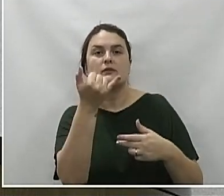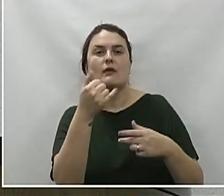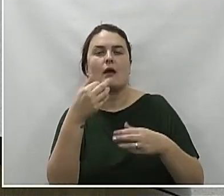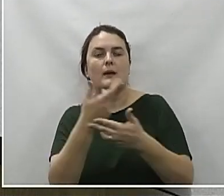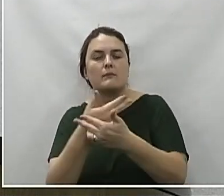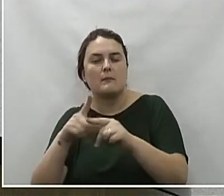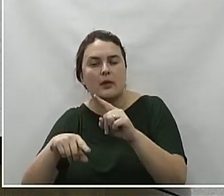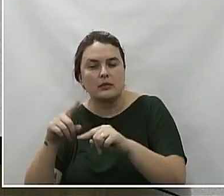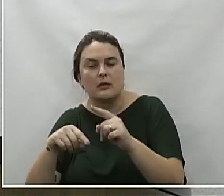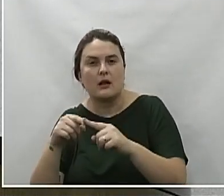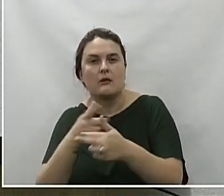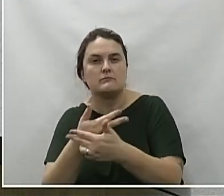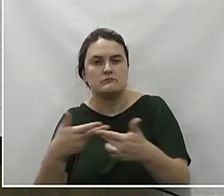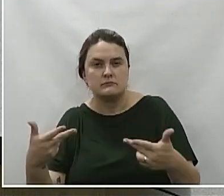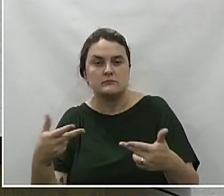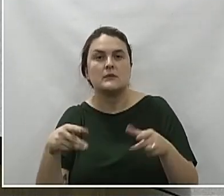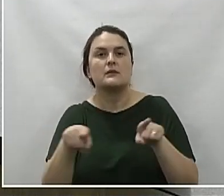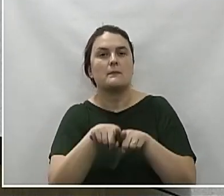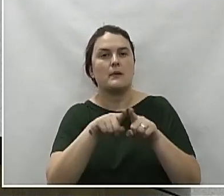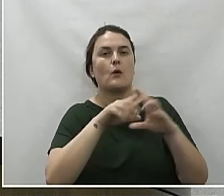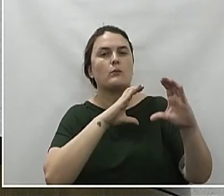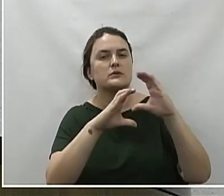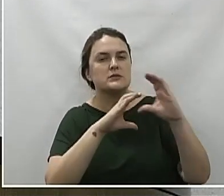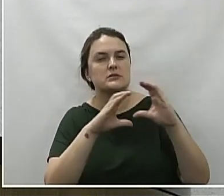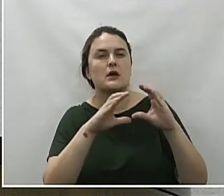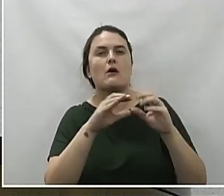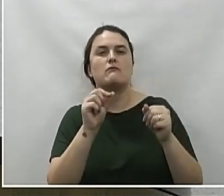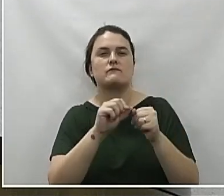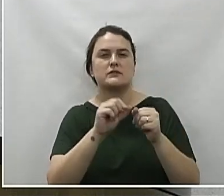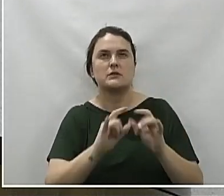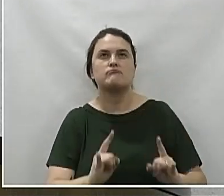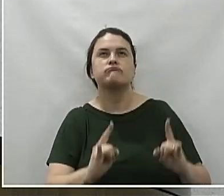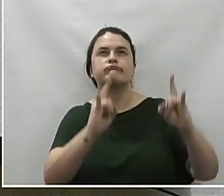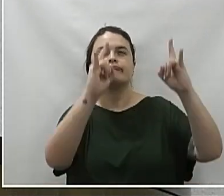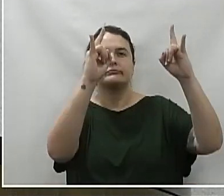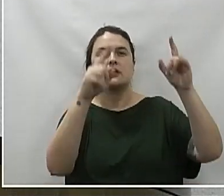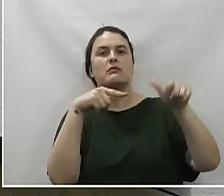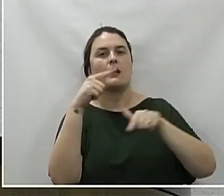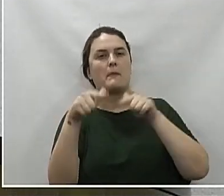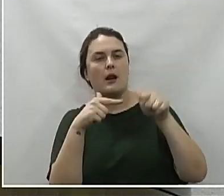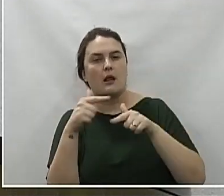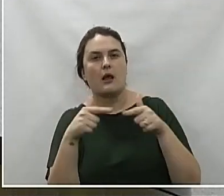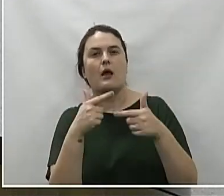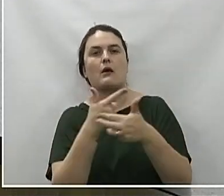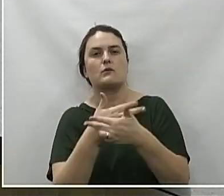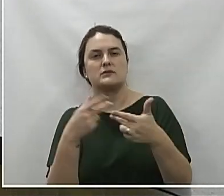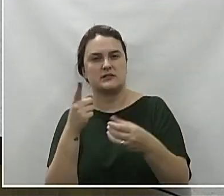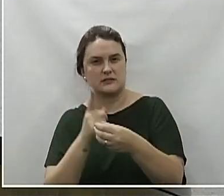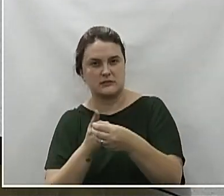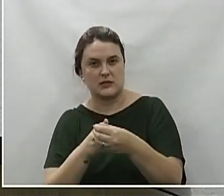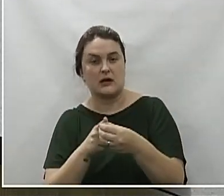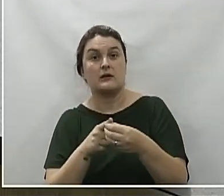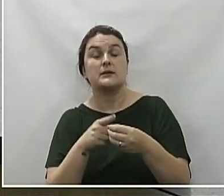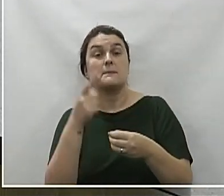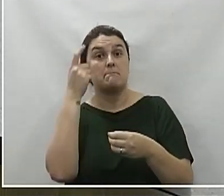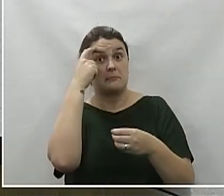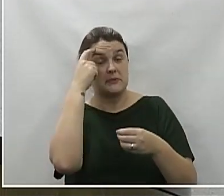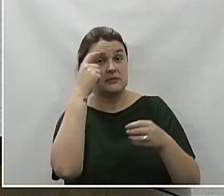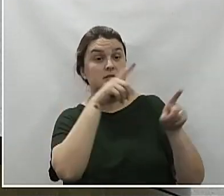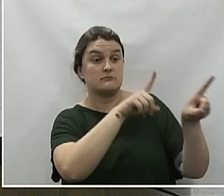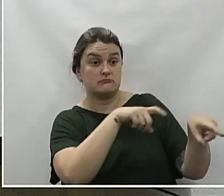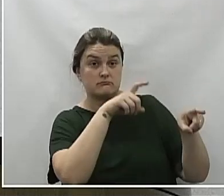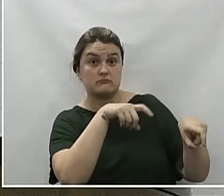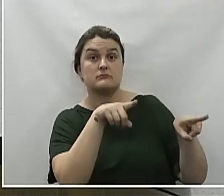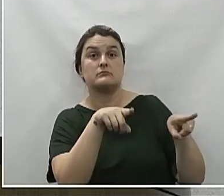naturais meios e locomoção e comunicação edificações serviços e equipamentos urbanos rurais e